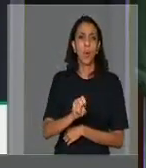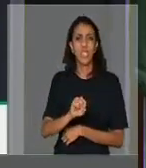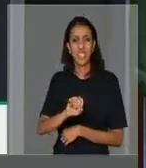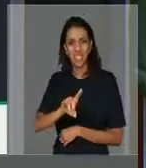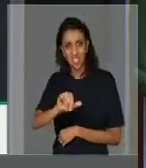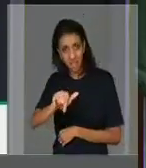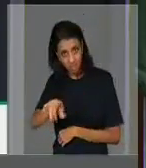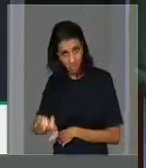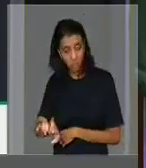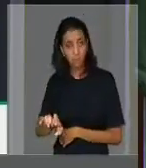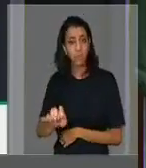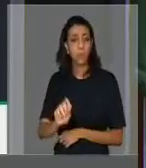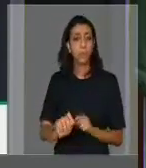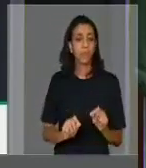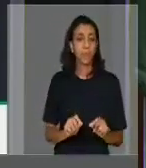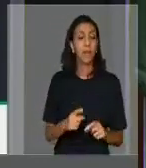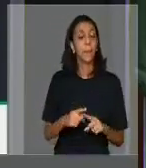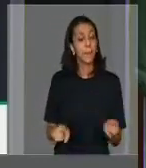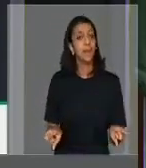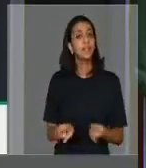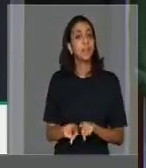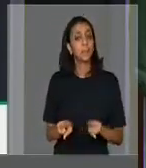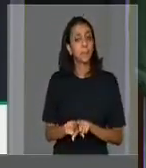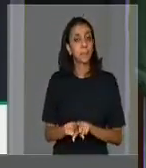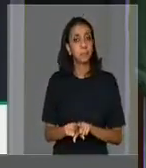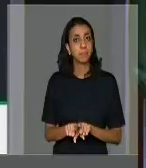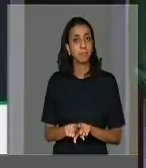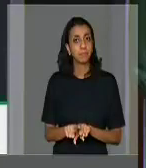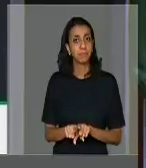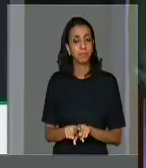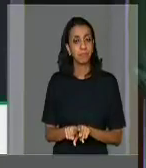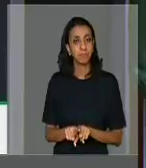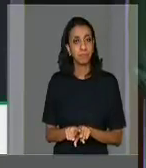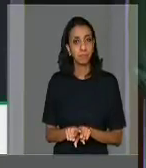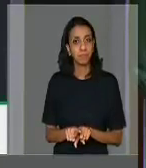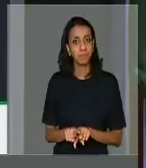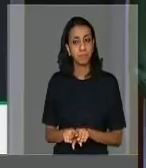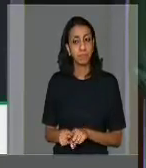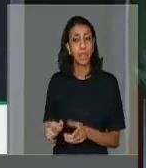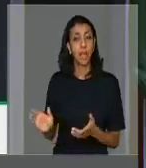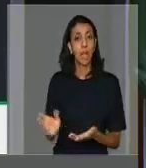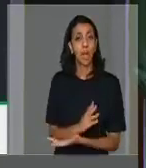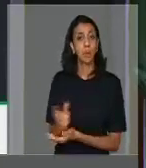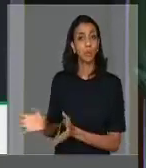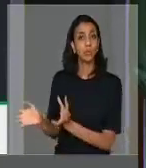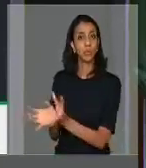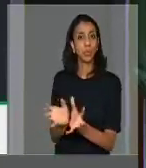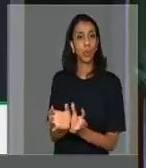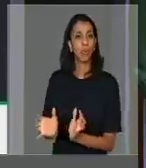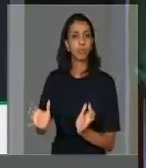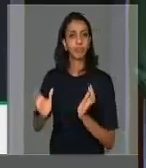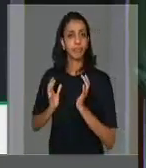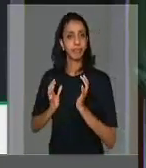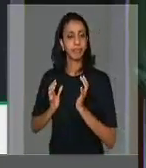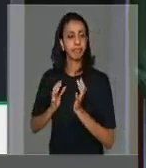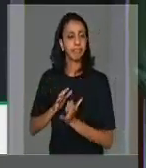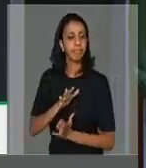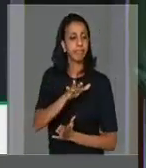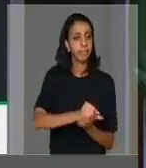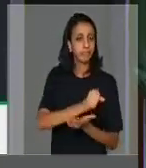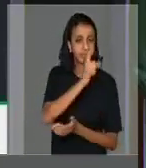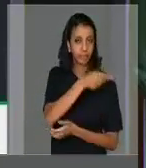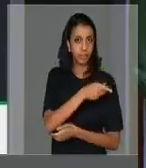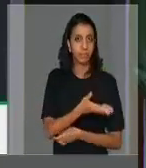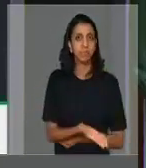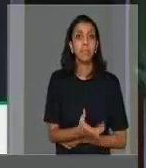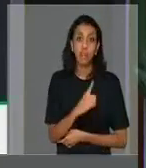populares, como reforçou a histórica dominação de classe e expoliação que existe